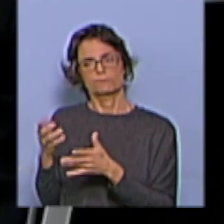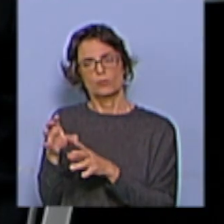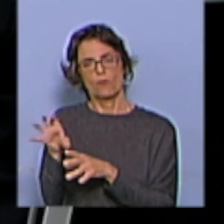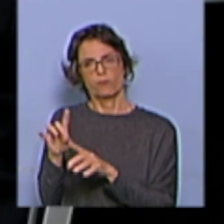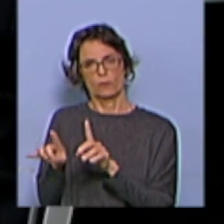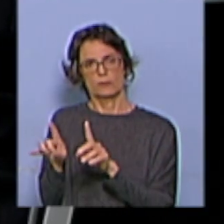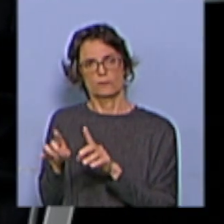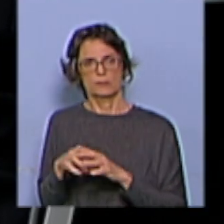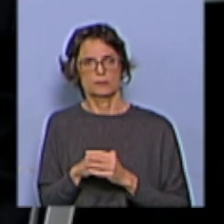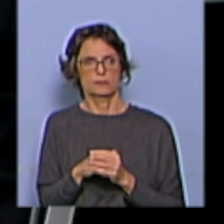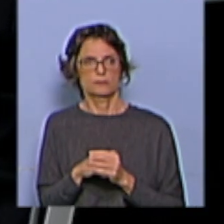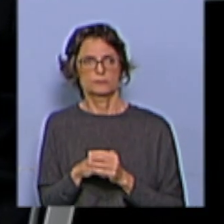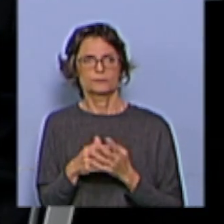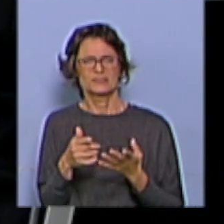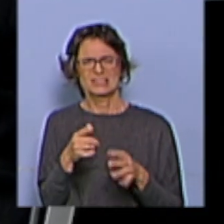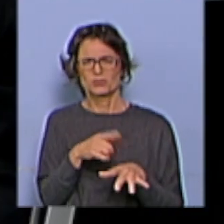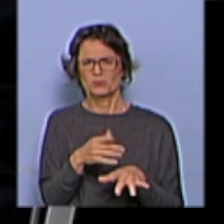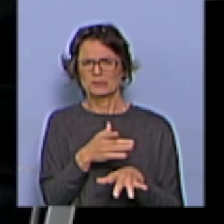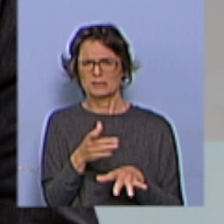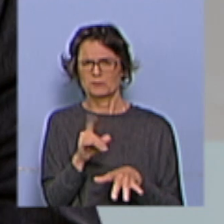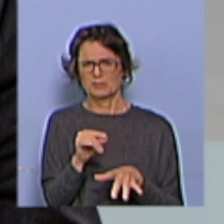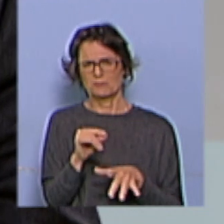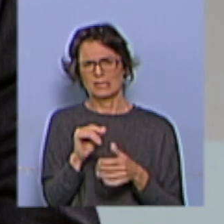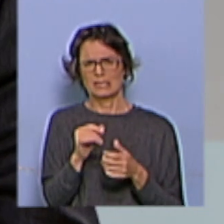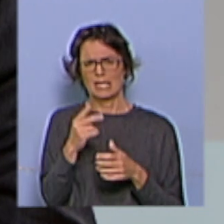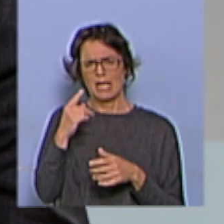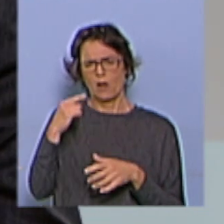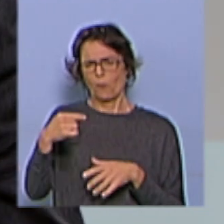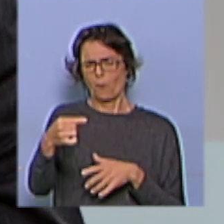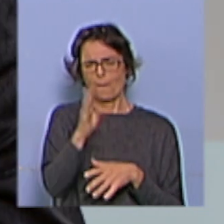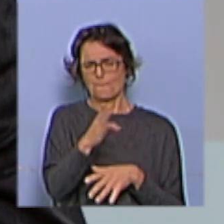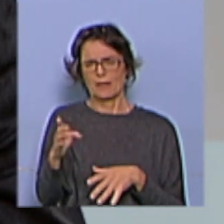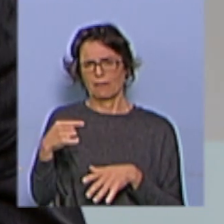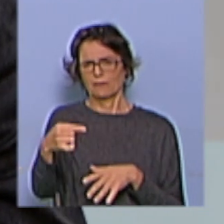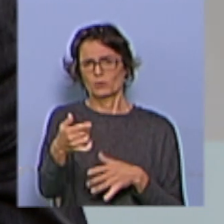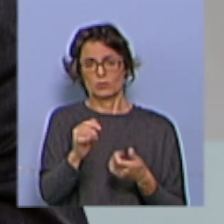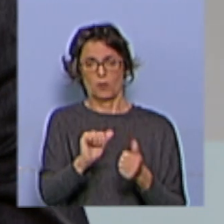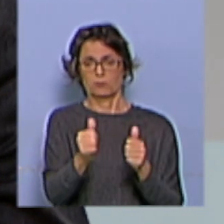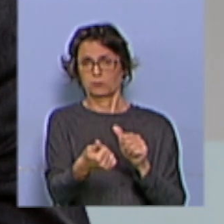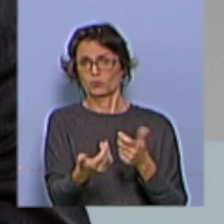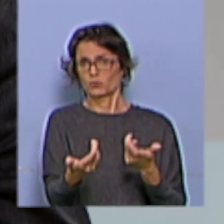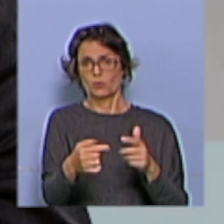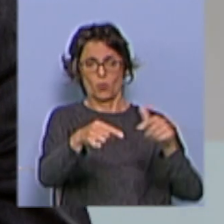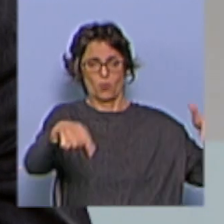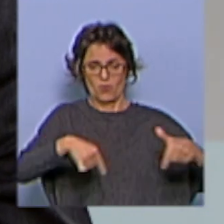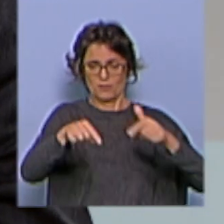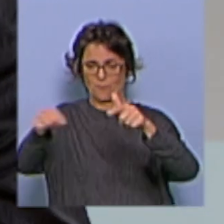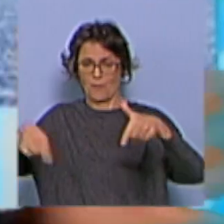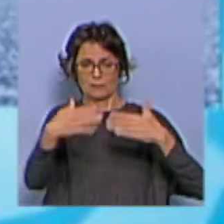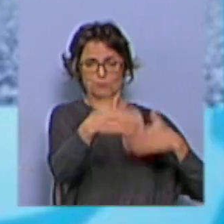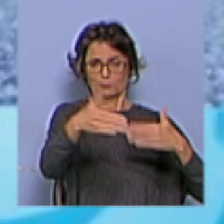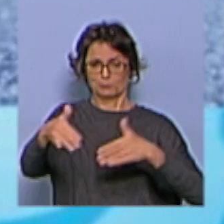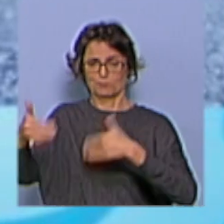bastante a forma de funcionamento habitual do hospital, mesmo nos espaços. As coisas foram delimitadas, foram criados